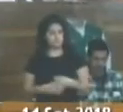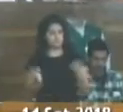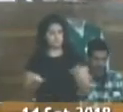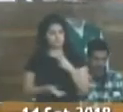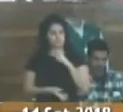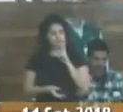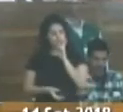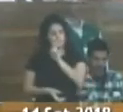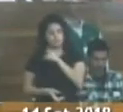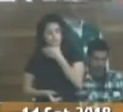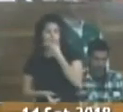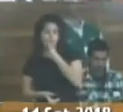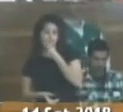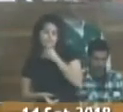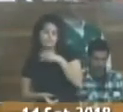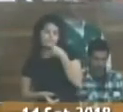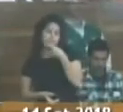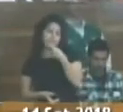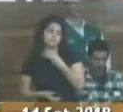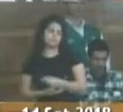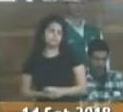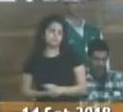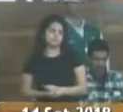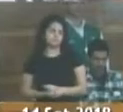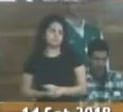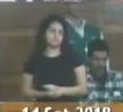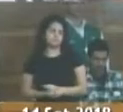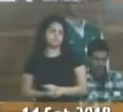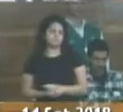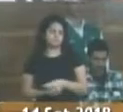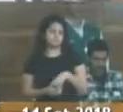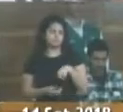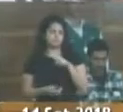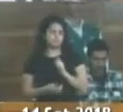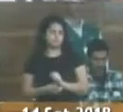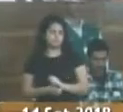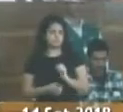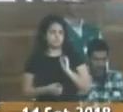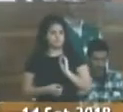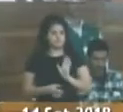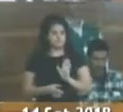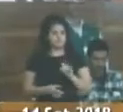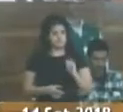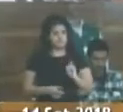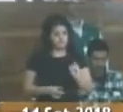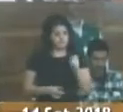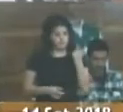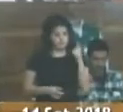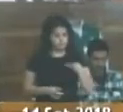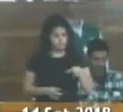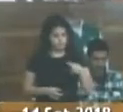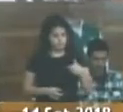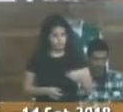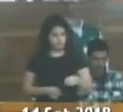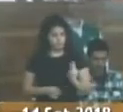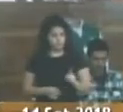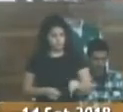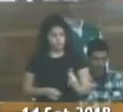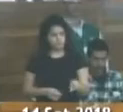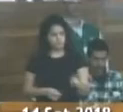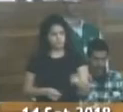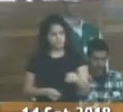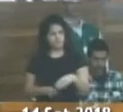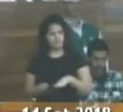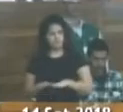vejo um moço falando ali na Vieira, no Cavalo Marinho, mas se continuarmos aterrando os mangues, porque hoje